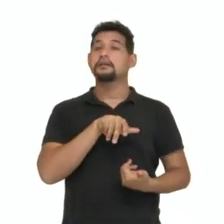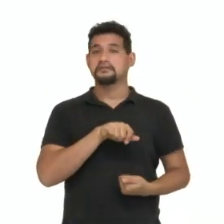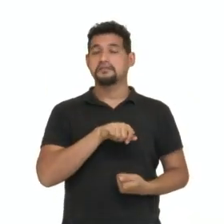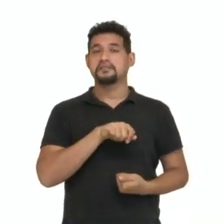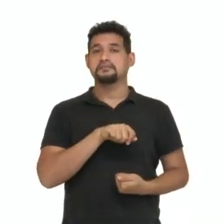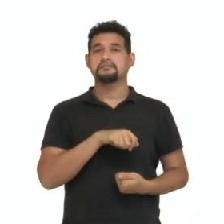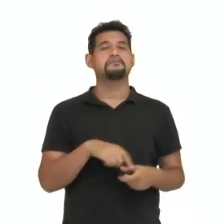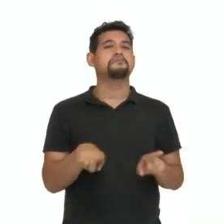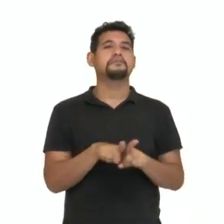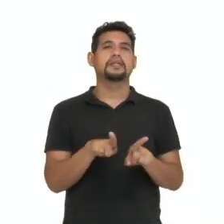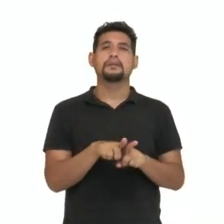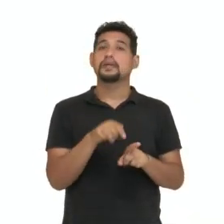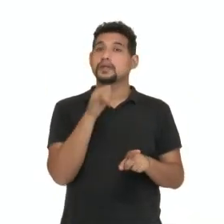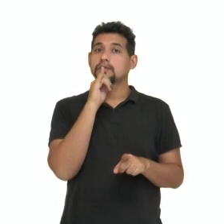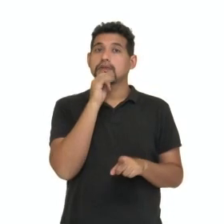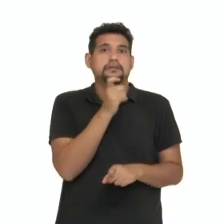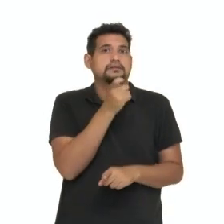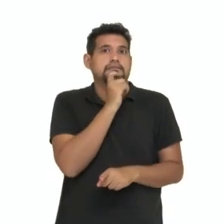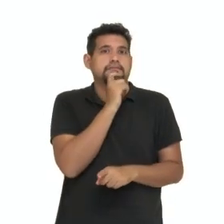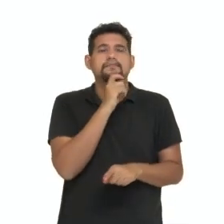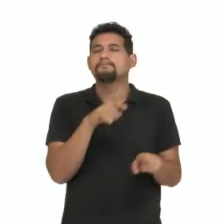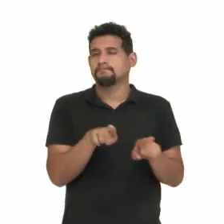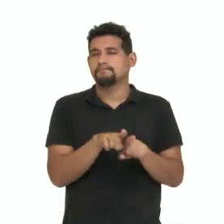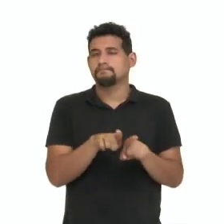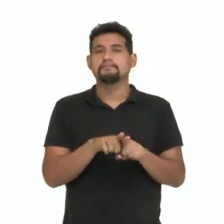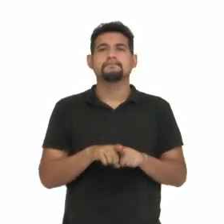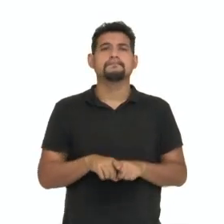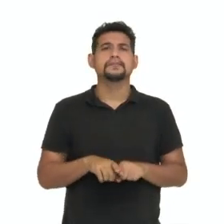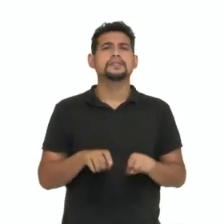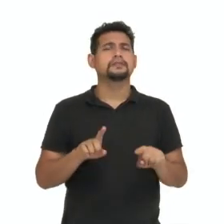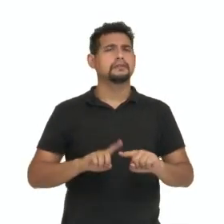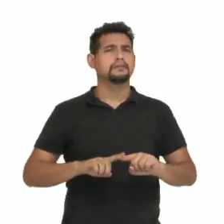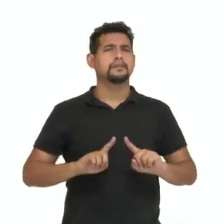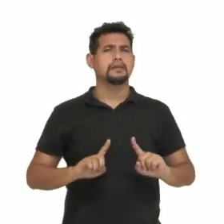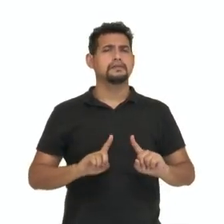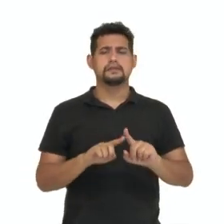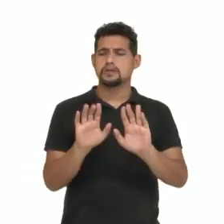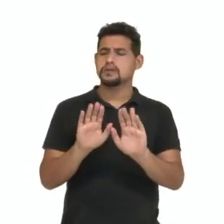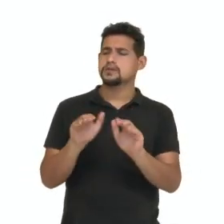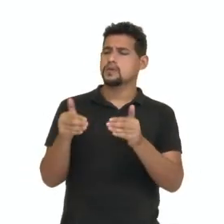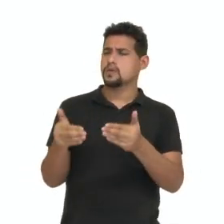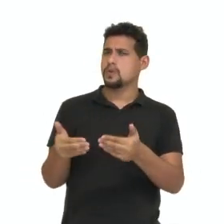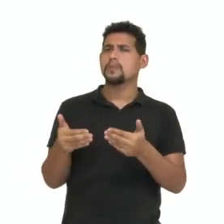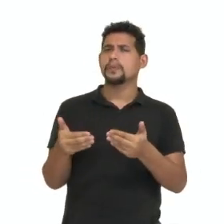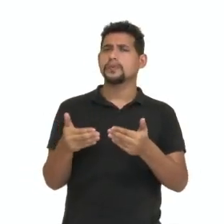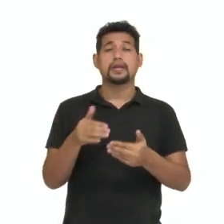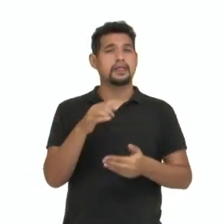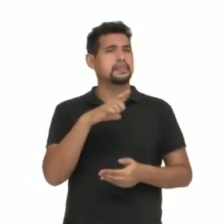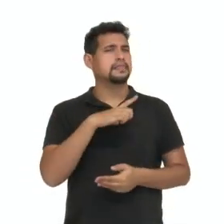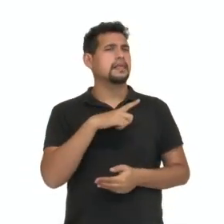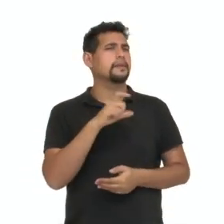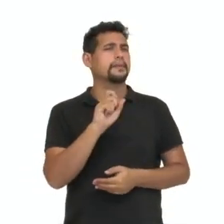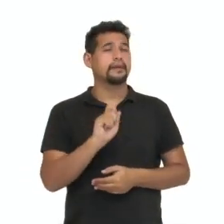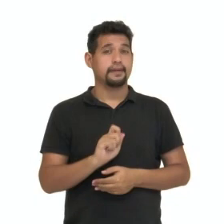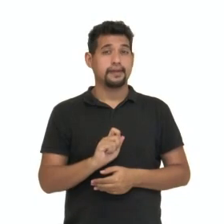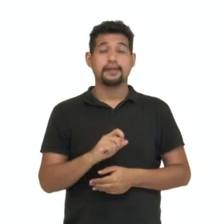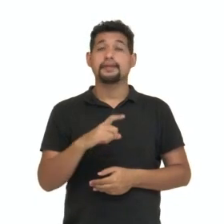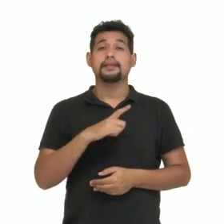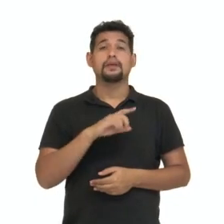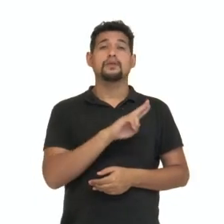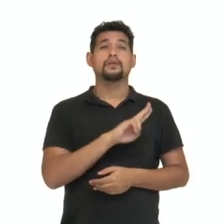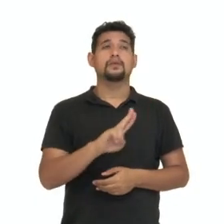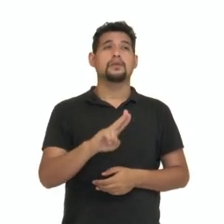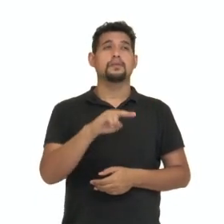inclusive nas regiões polares, né? Além disso, esse grupo possui, né, a